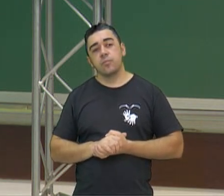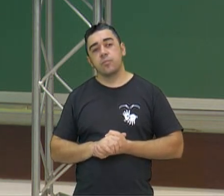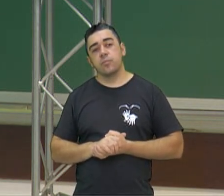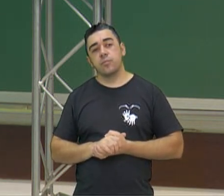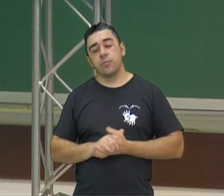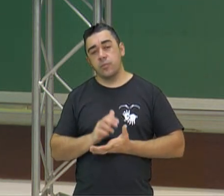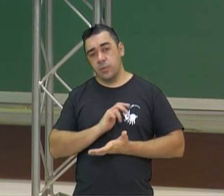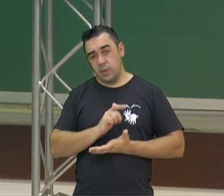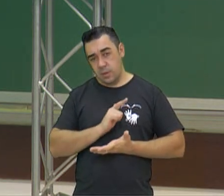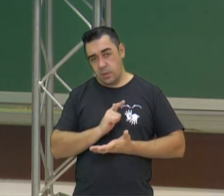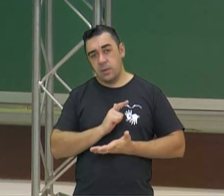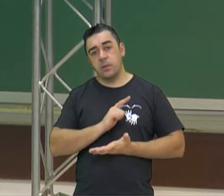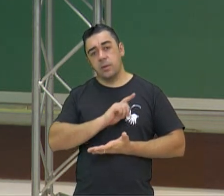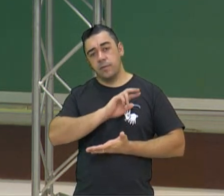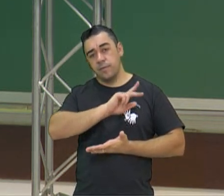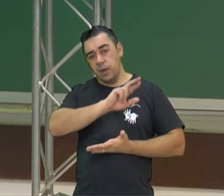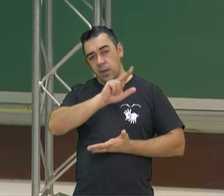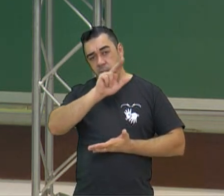Tem várias